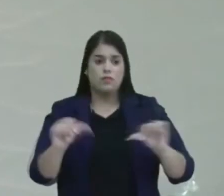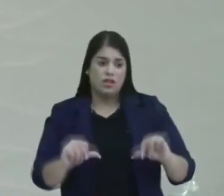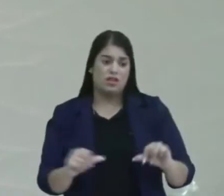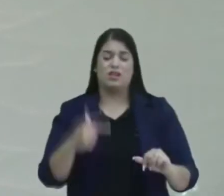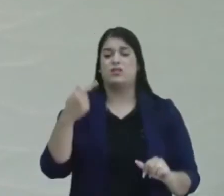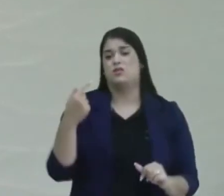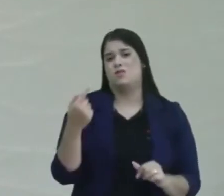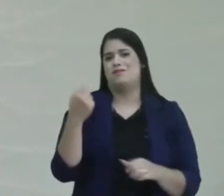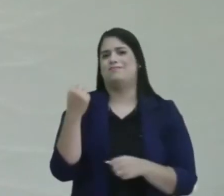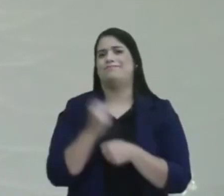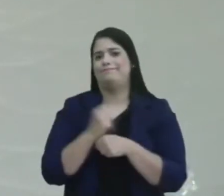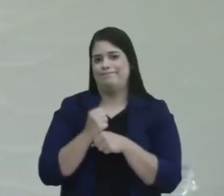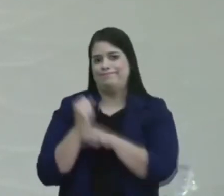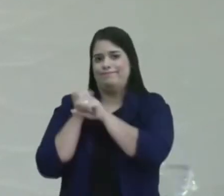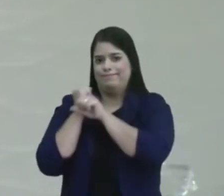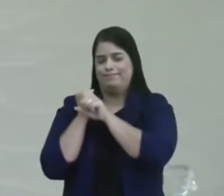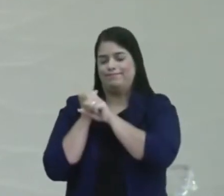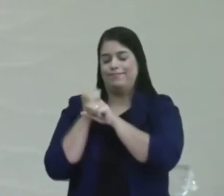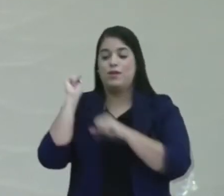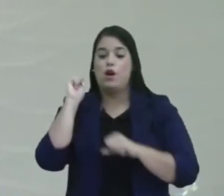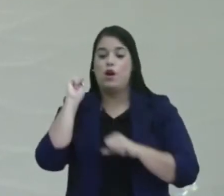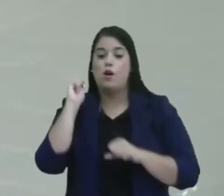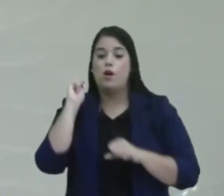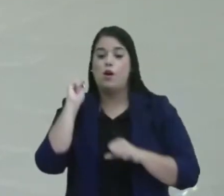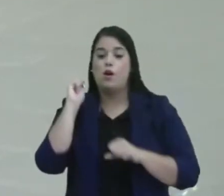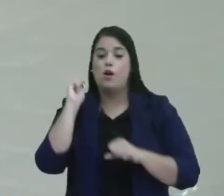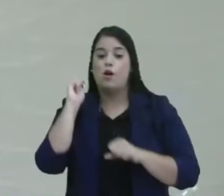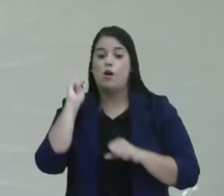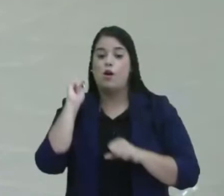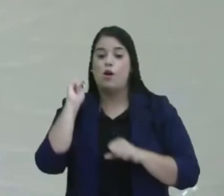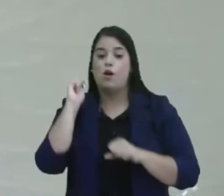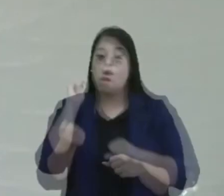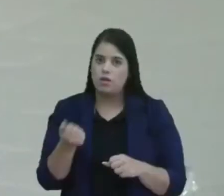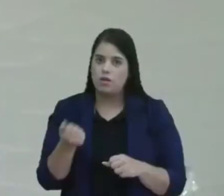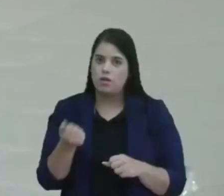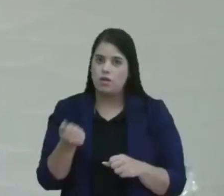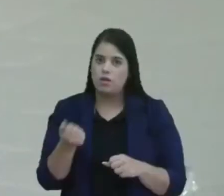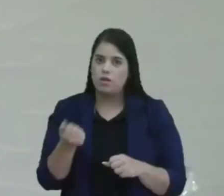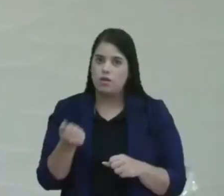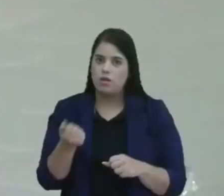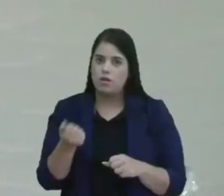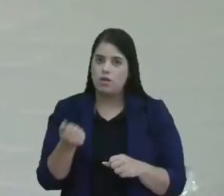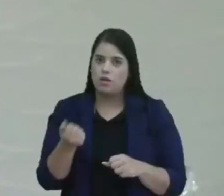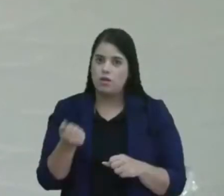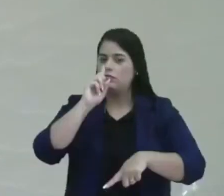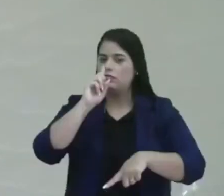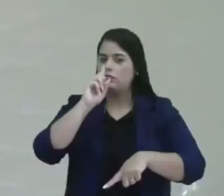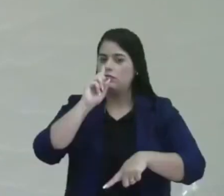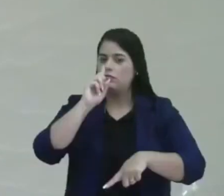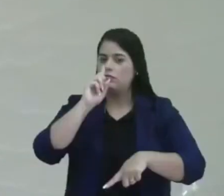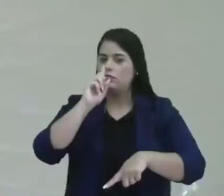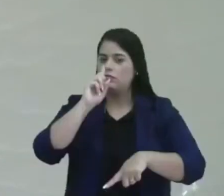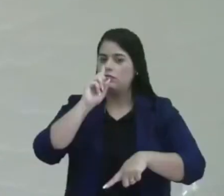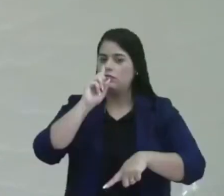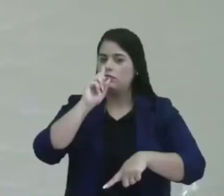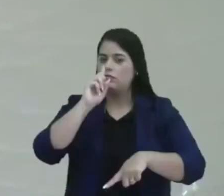de 2 anos. A oportunidade de se recuperar, e o presidente vem e veta, sem dizer que vetou vários outros programas